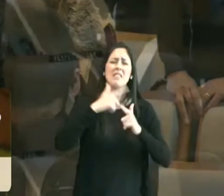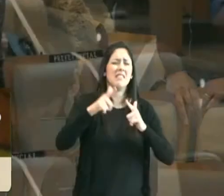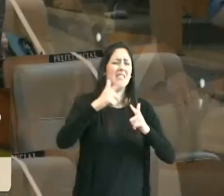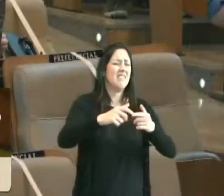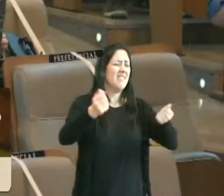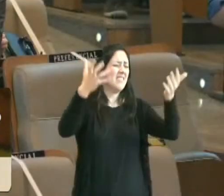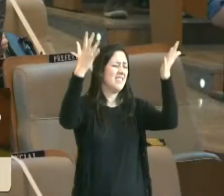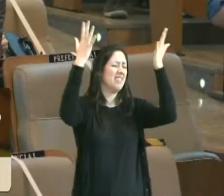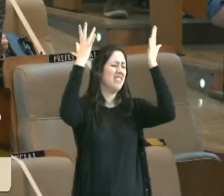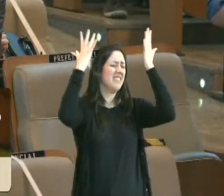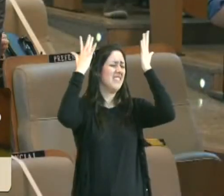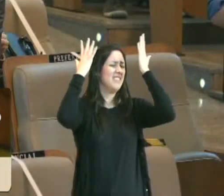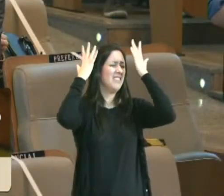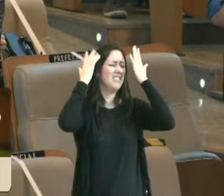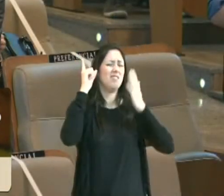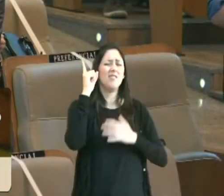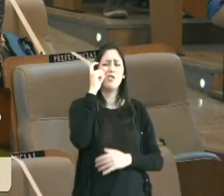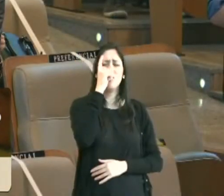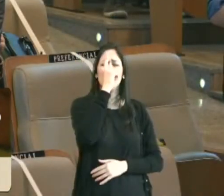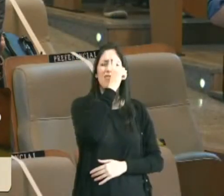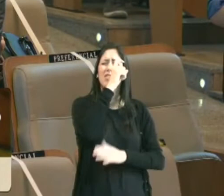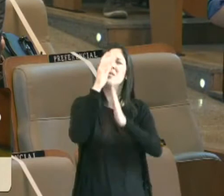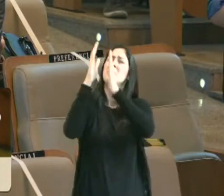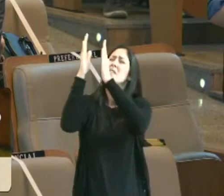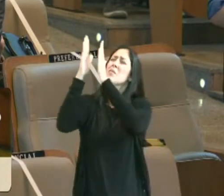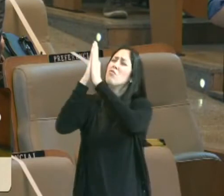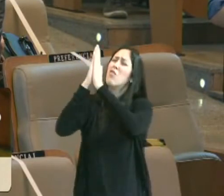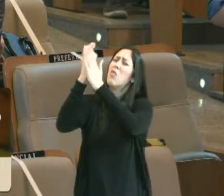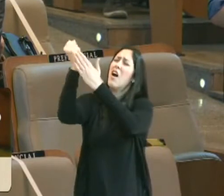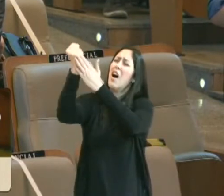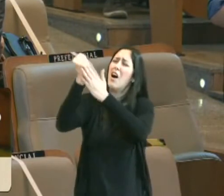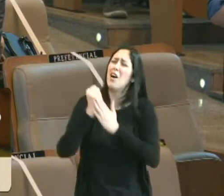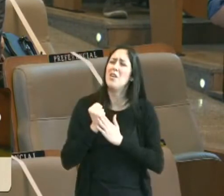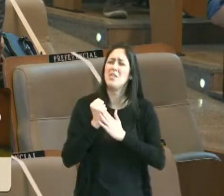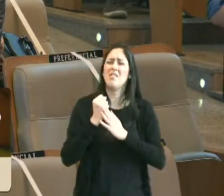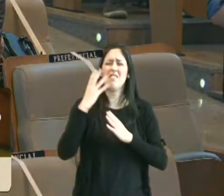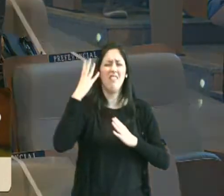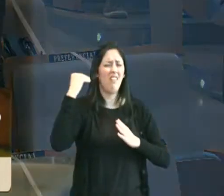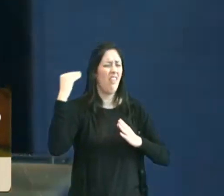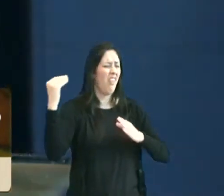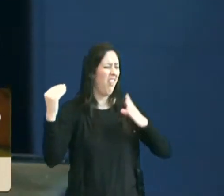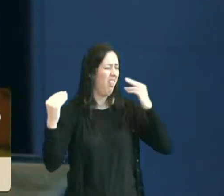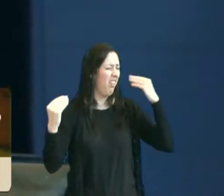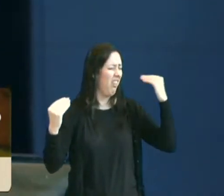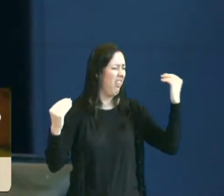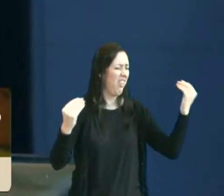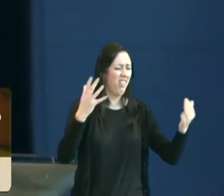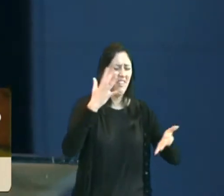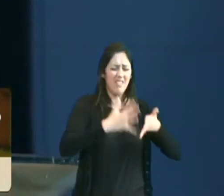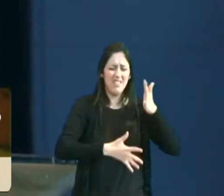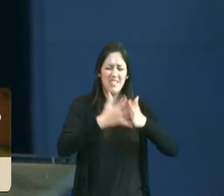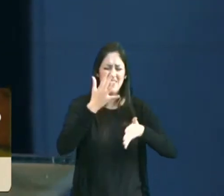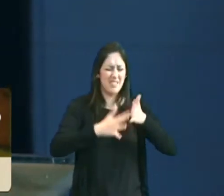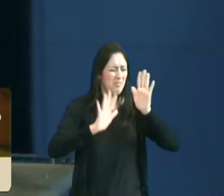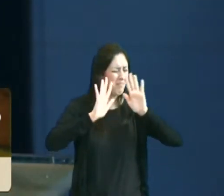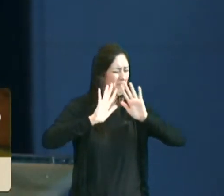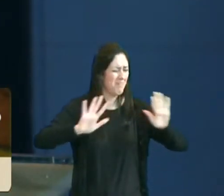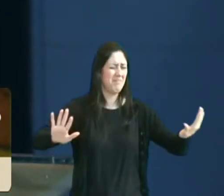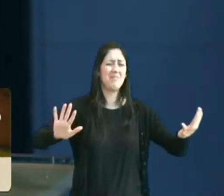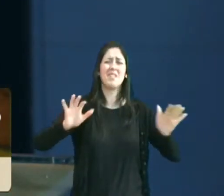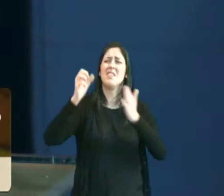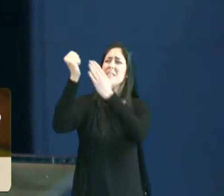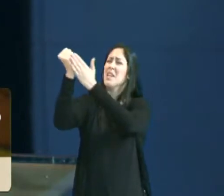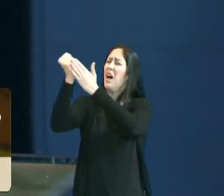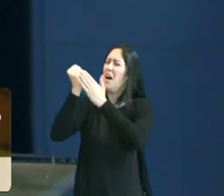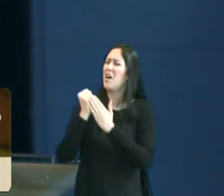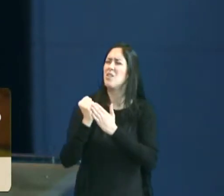nos ajuda a resistir os lamentos, os murmúrios, nos ajuda a nos